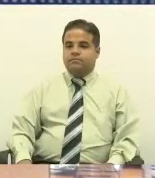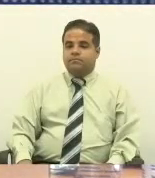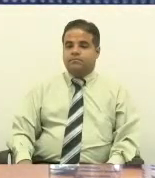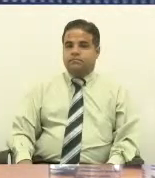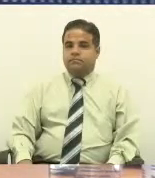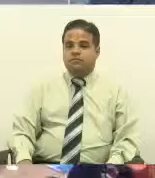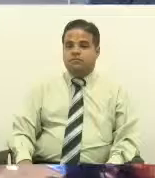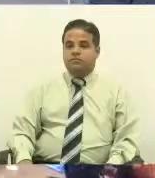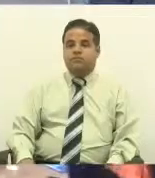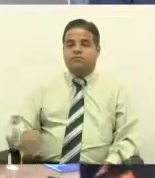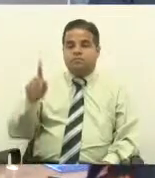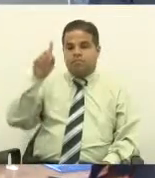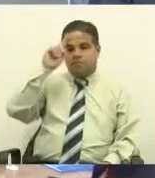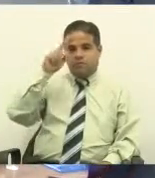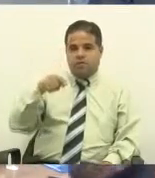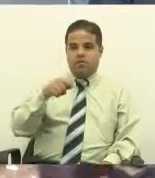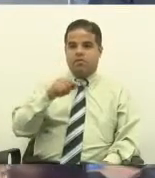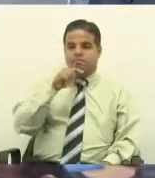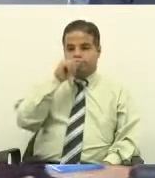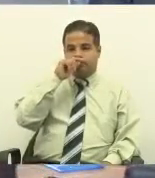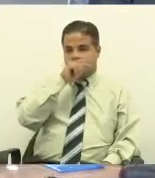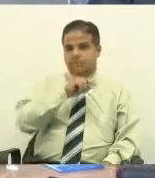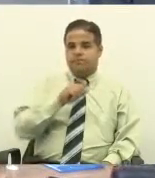Questão de ordem, o vereador Heleno.